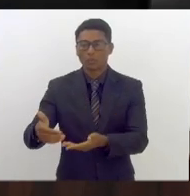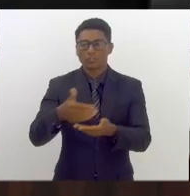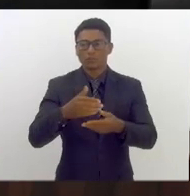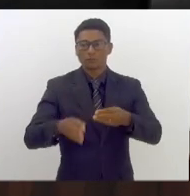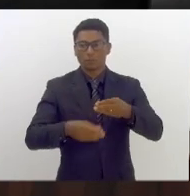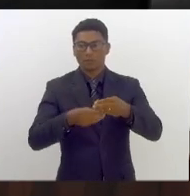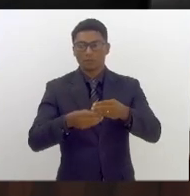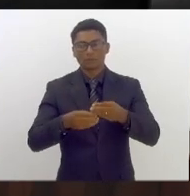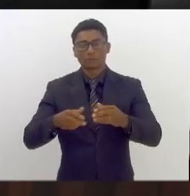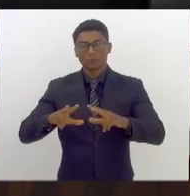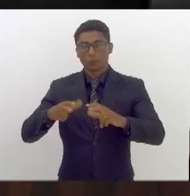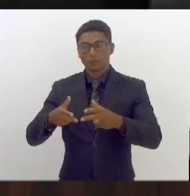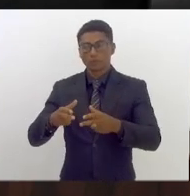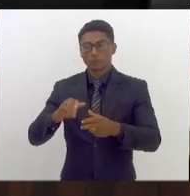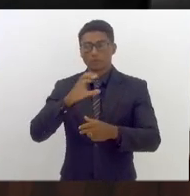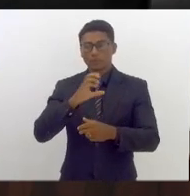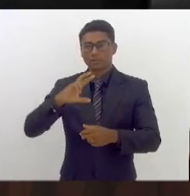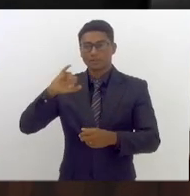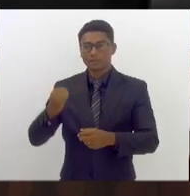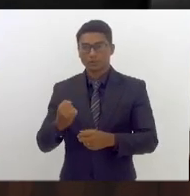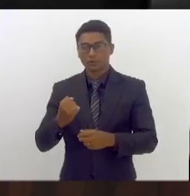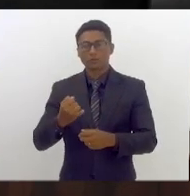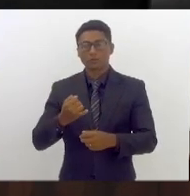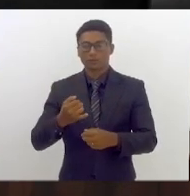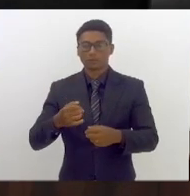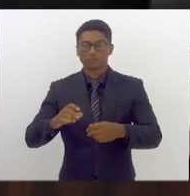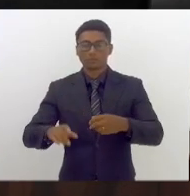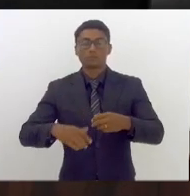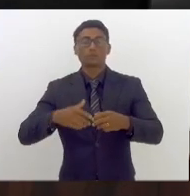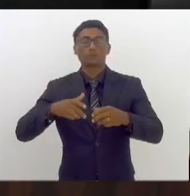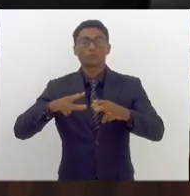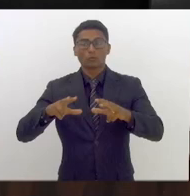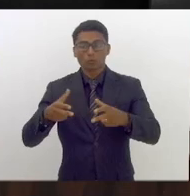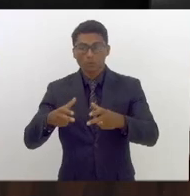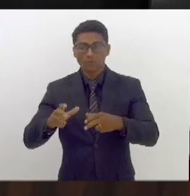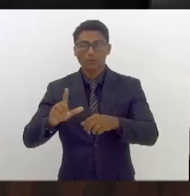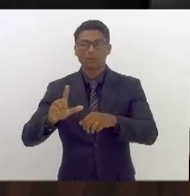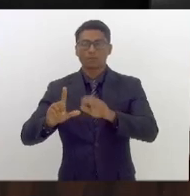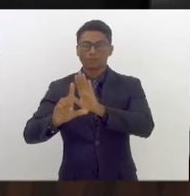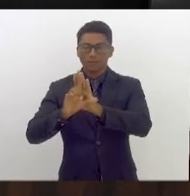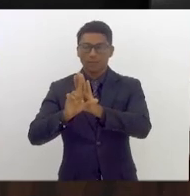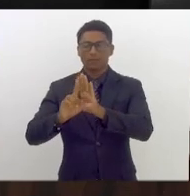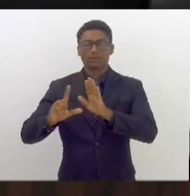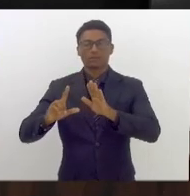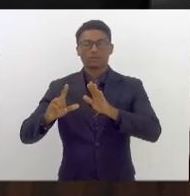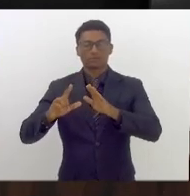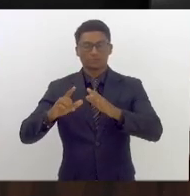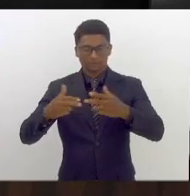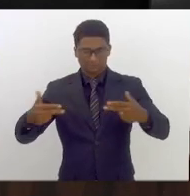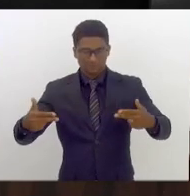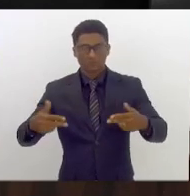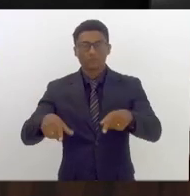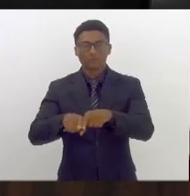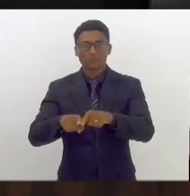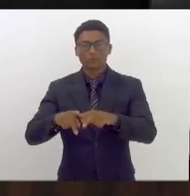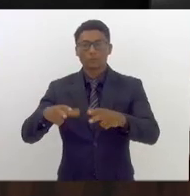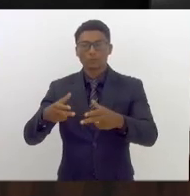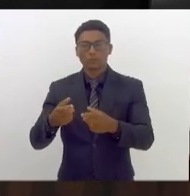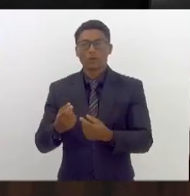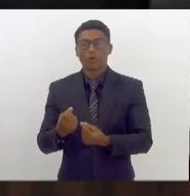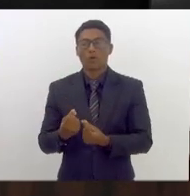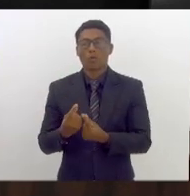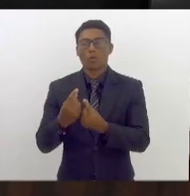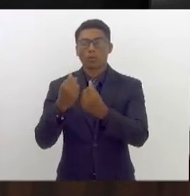das Comissões de Constituição e Justiça, de Legislação Constitucional, Complementar e Códigos, e de Orçamento, Finanças,